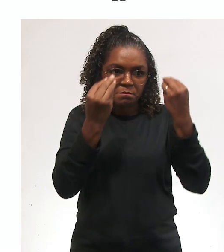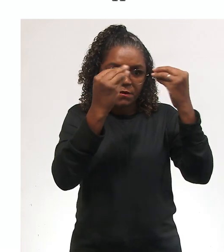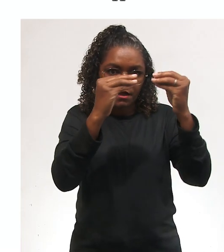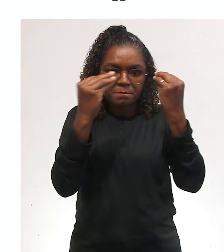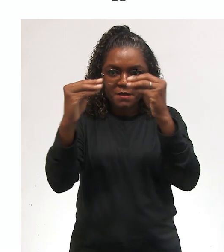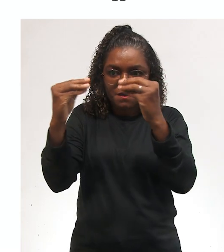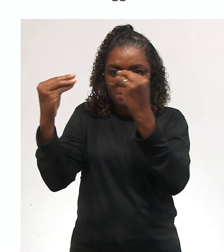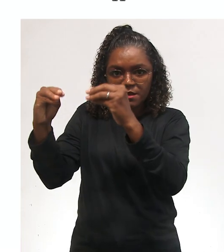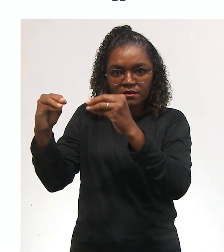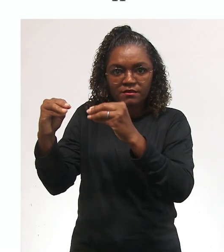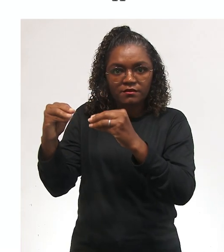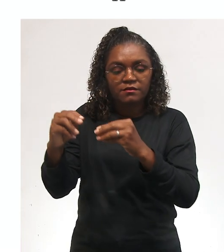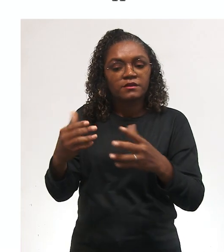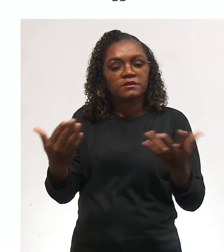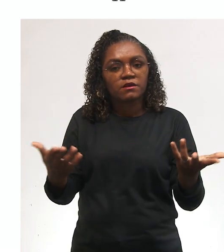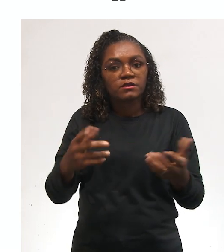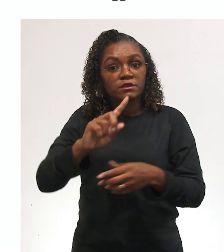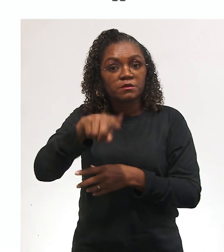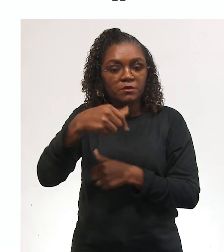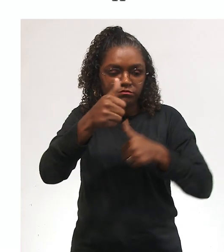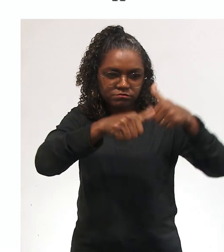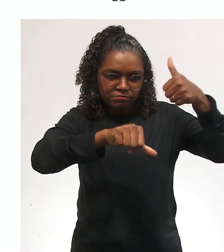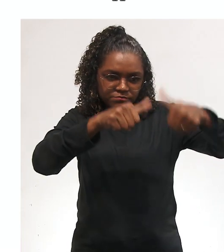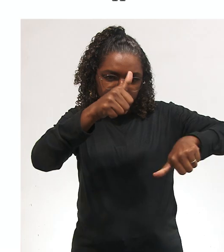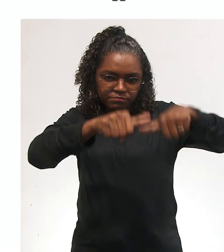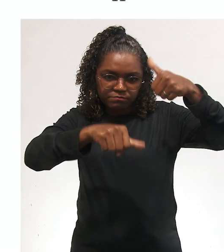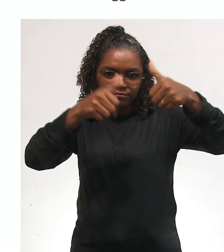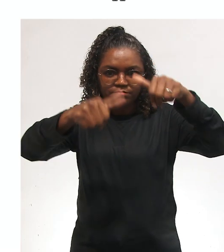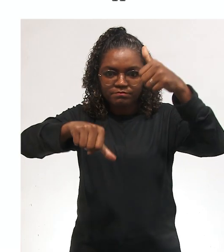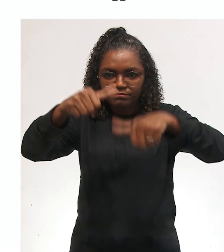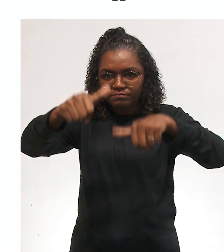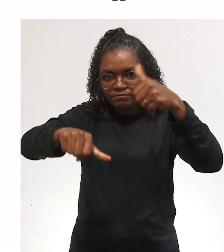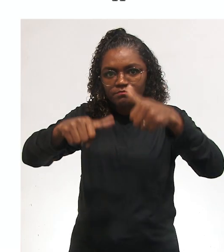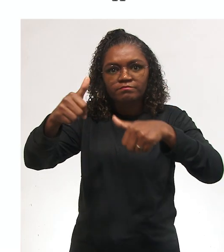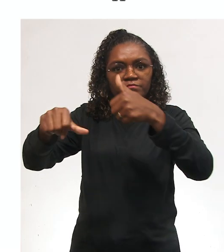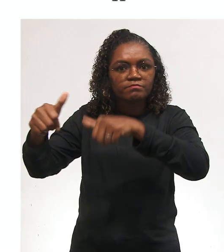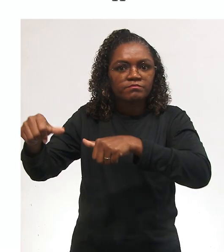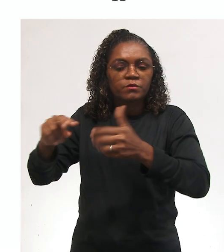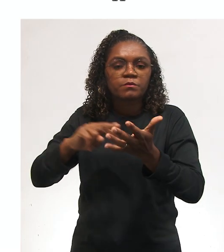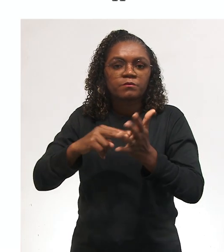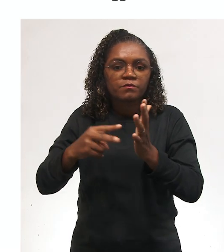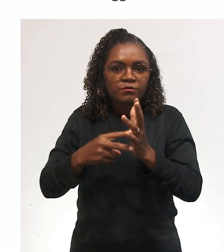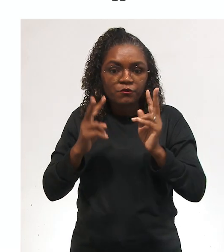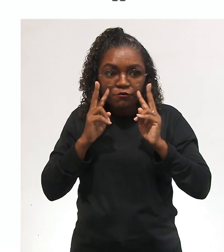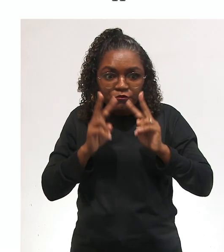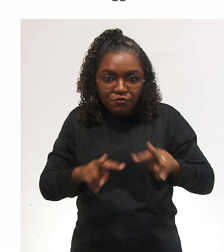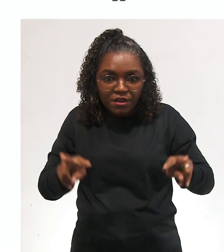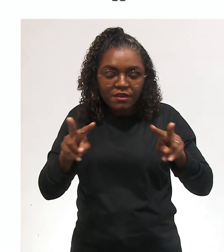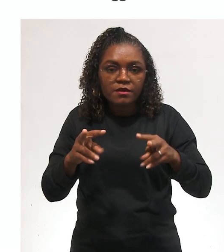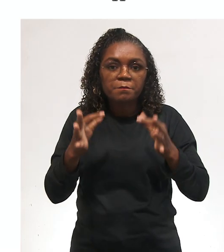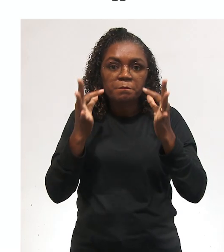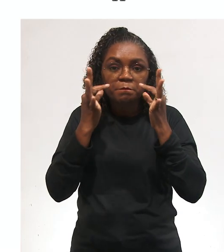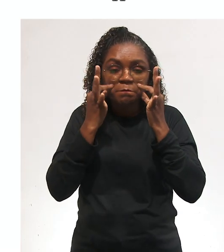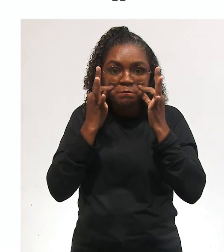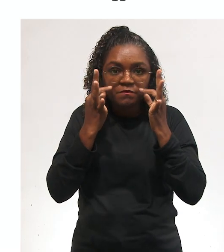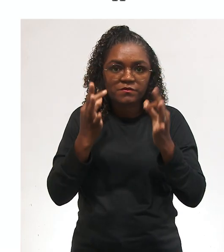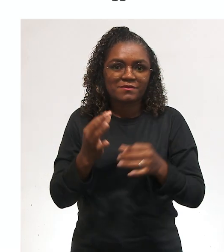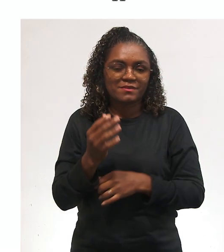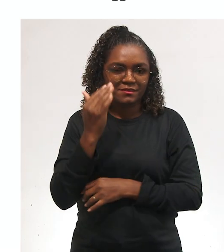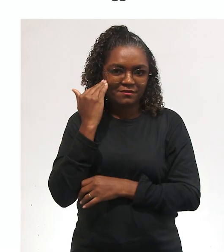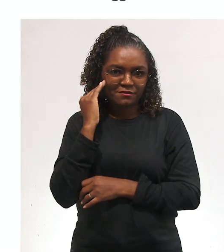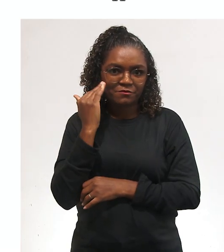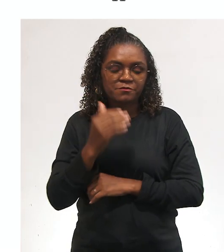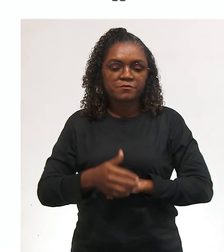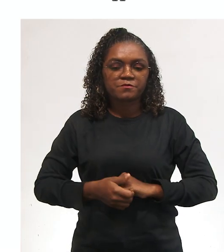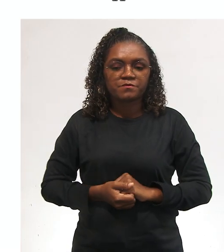E aqui, assim, é que vai ser analisada. É uma forma visual da gente ver um problema. A gente vai